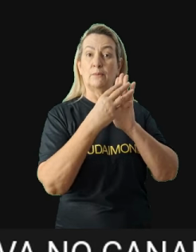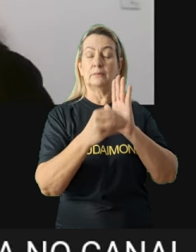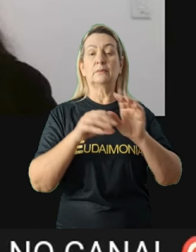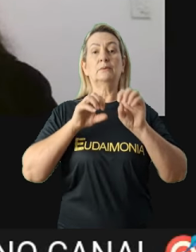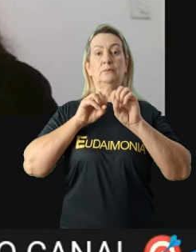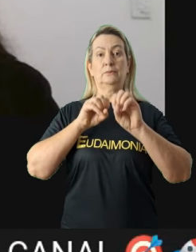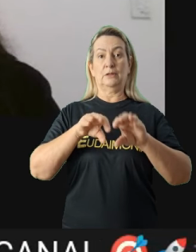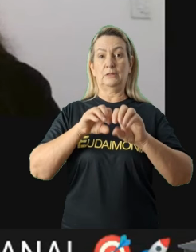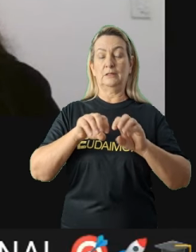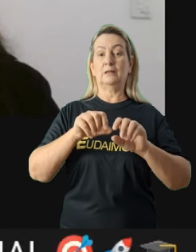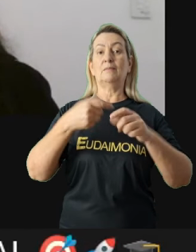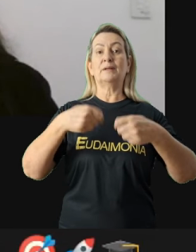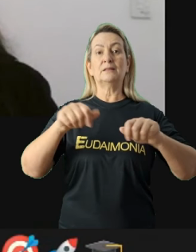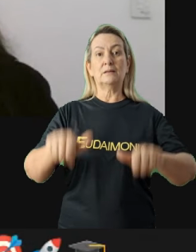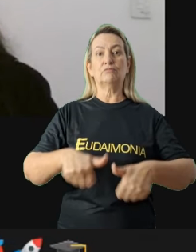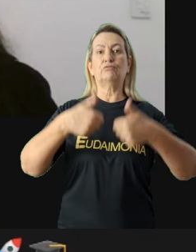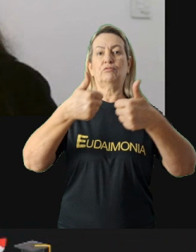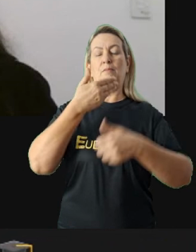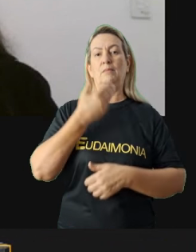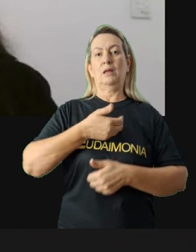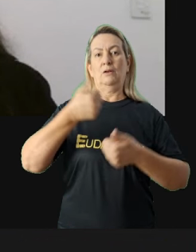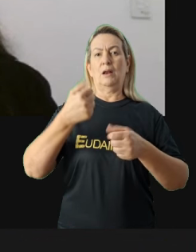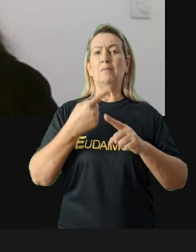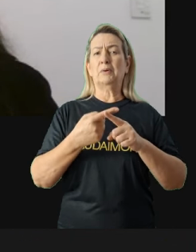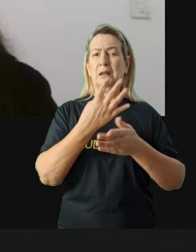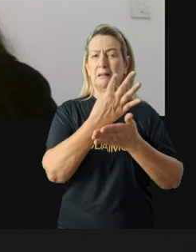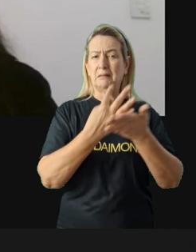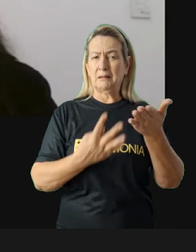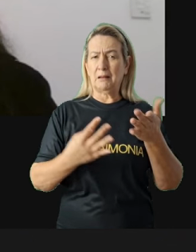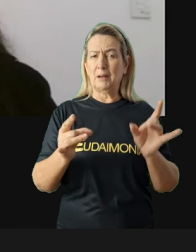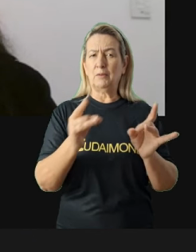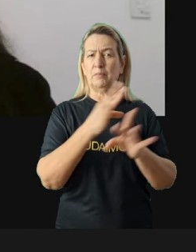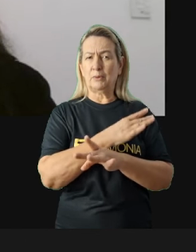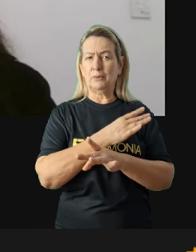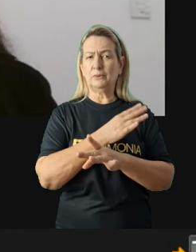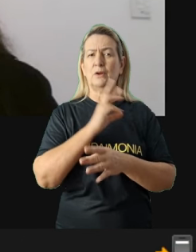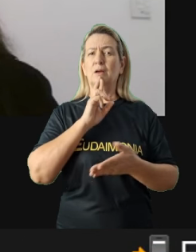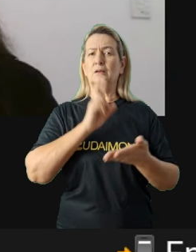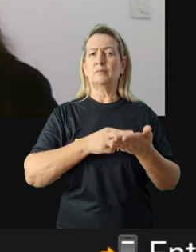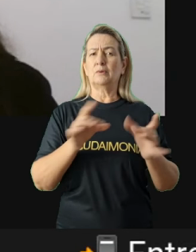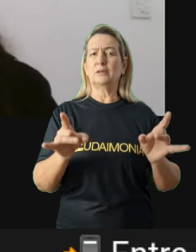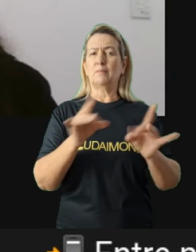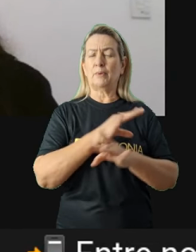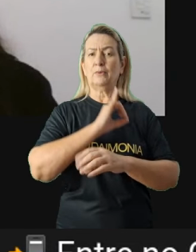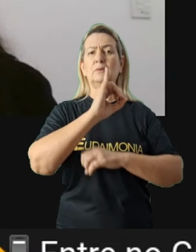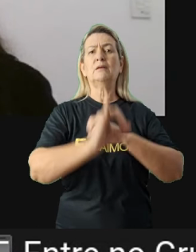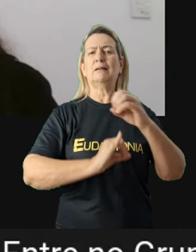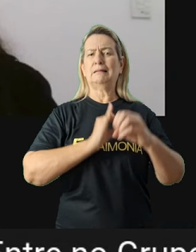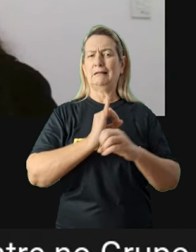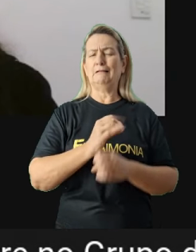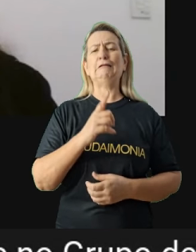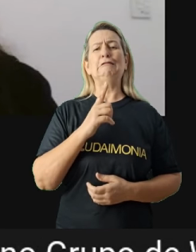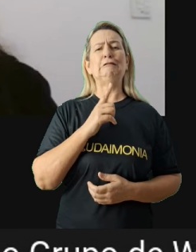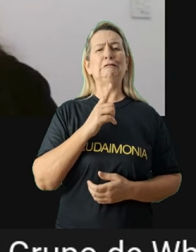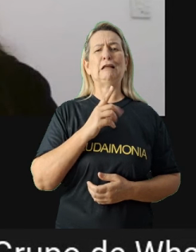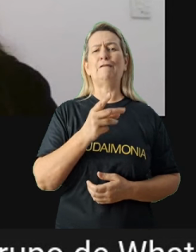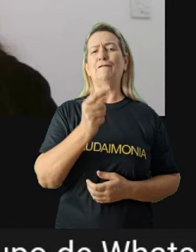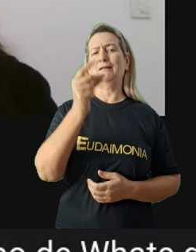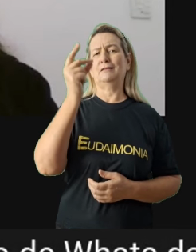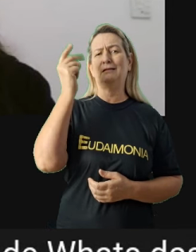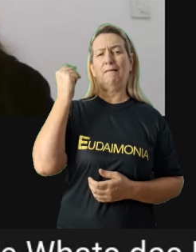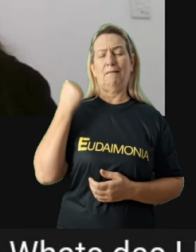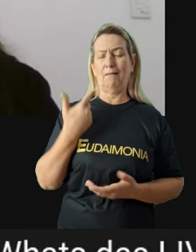fala que o modelo de ensino precisa ser melhorado. Resposta pronta na internet, trabalho pronto existe há muito tempo,